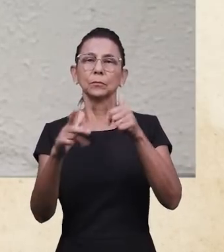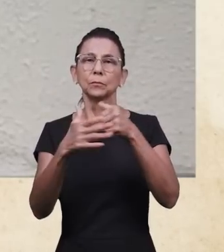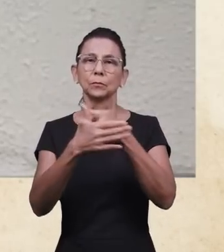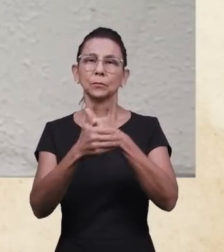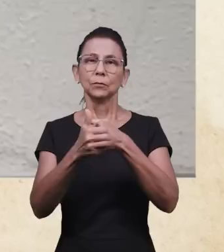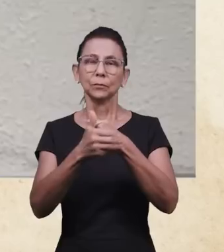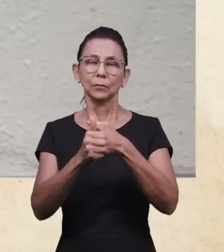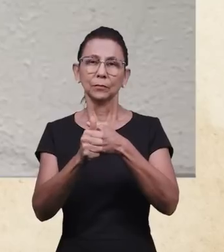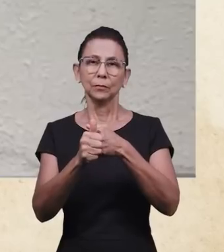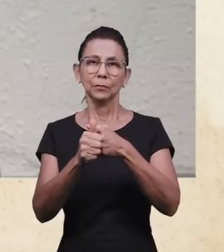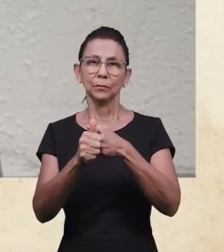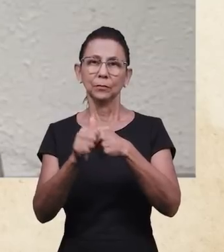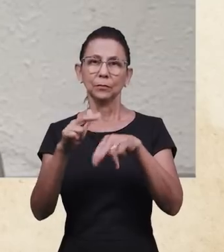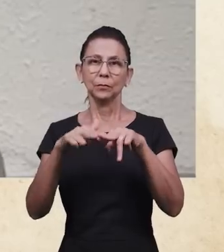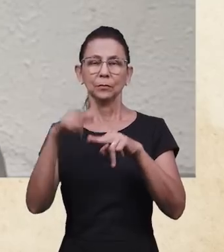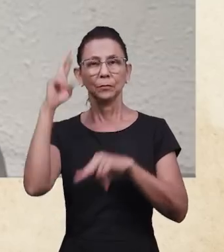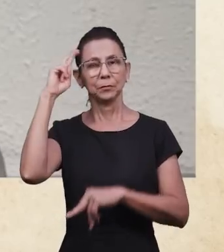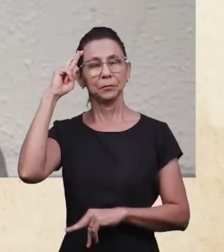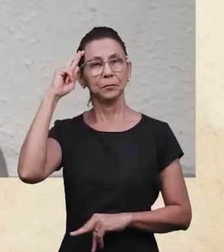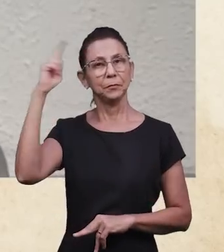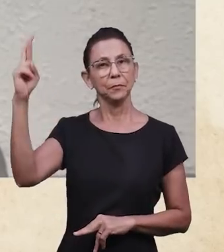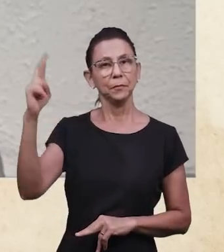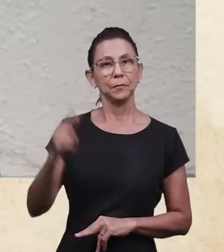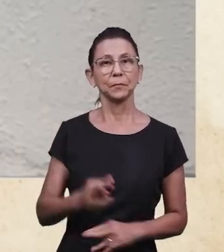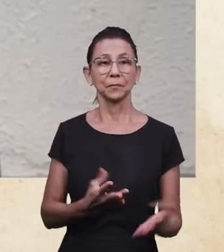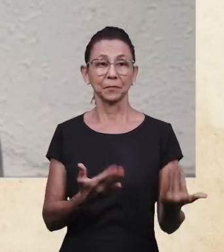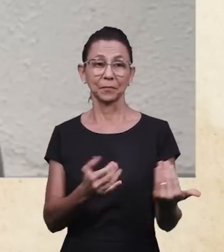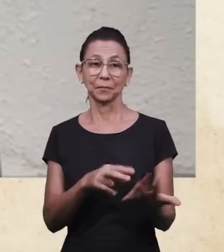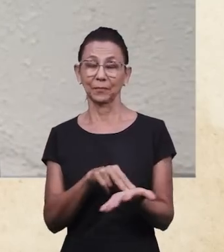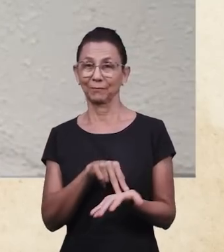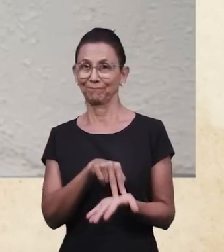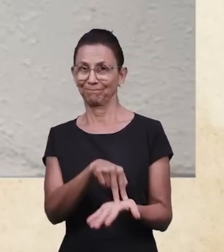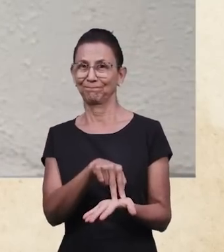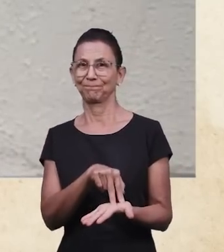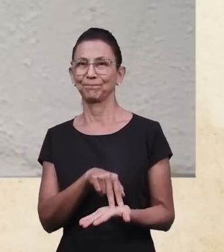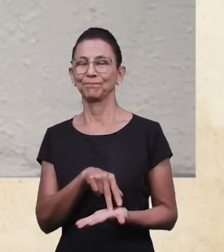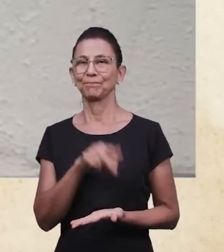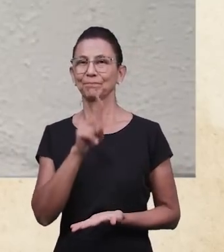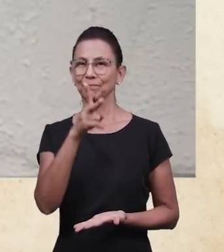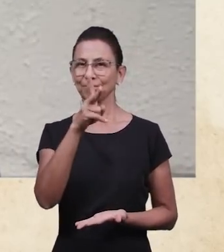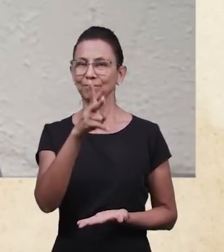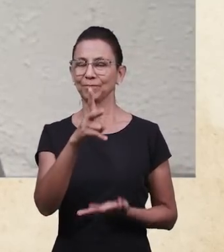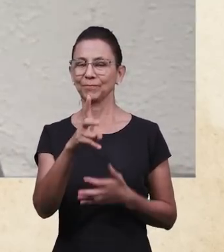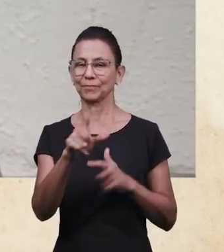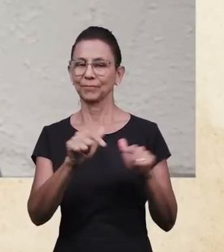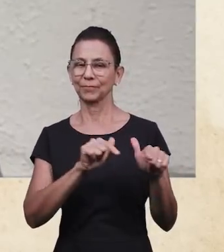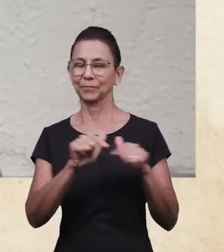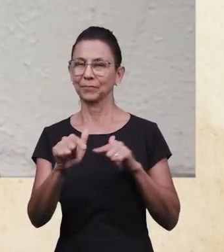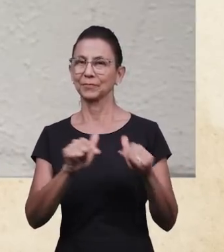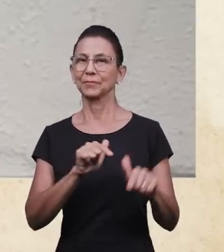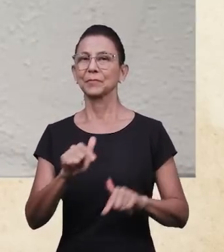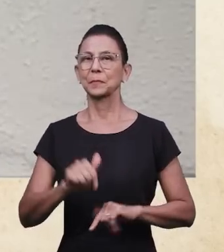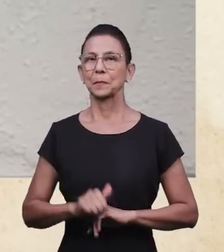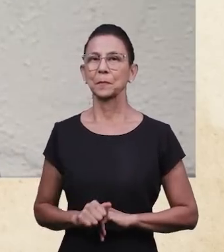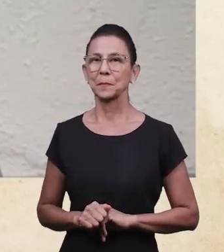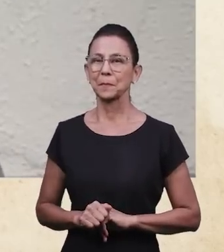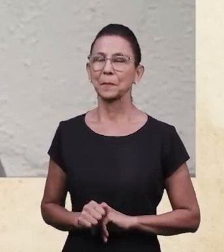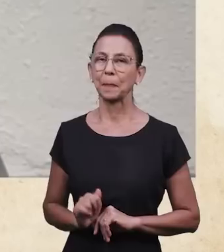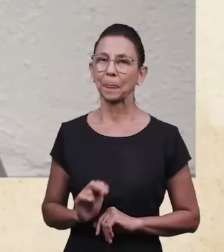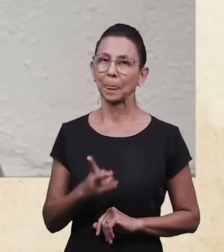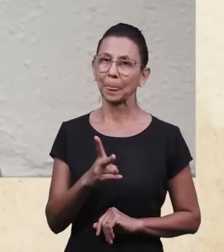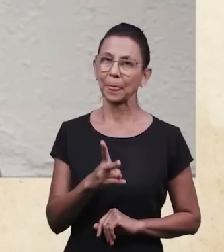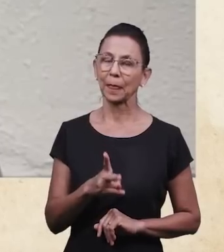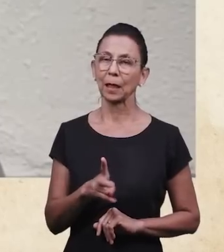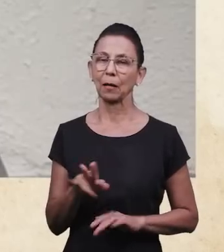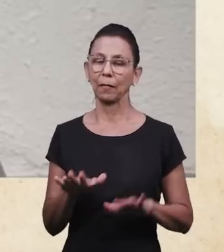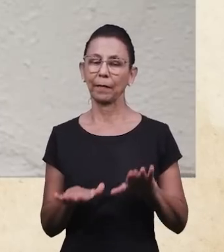trabalho, continua sendo equilibrado, não se comprometendo, usando esse recurso para enviar